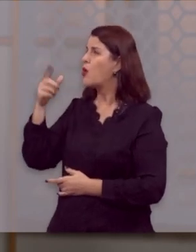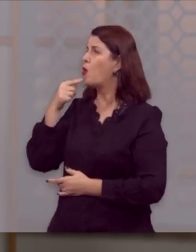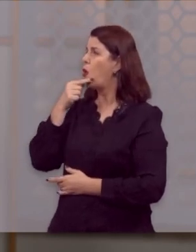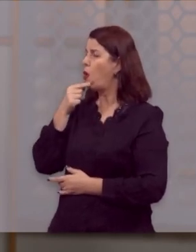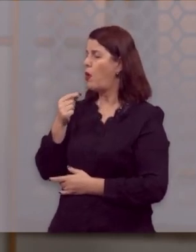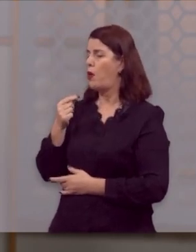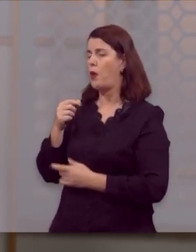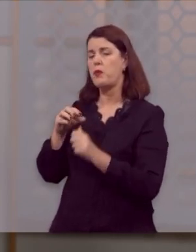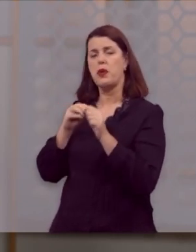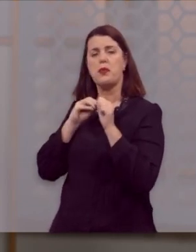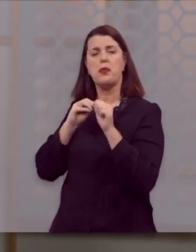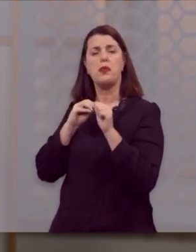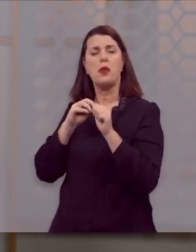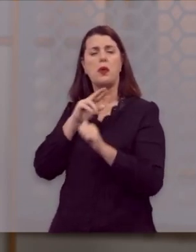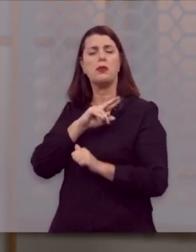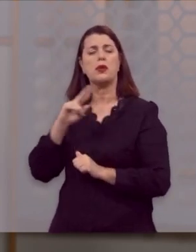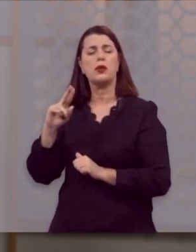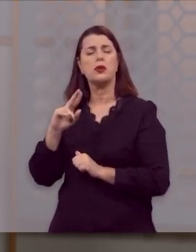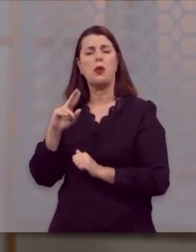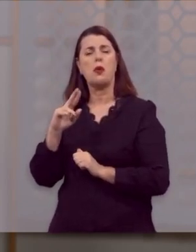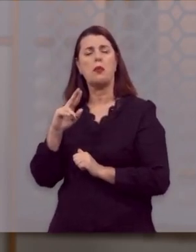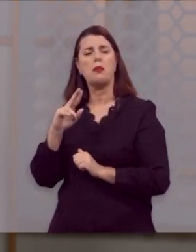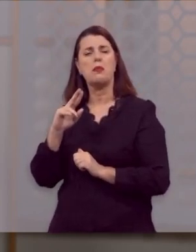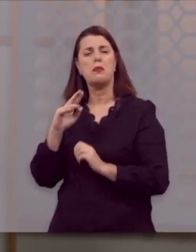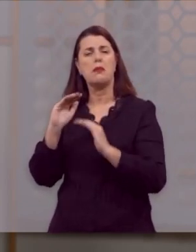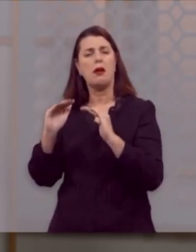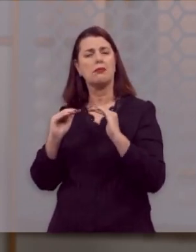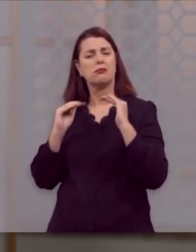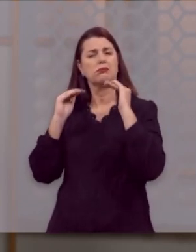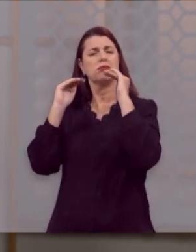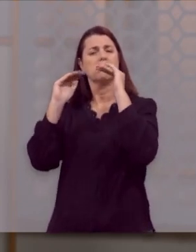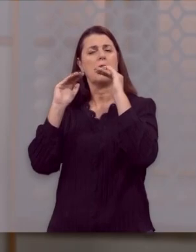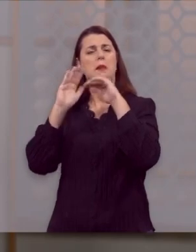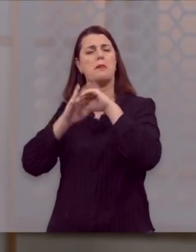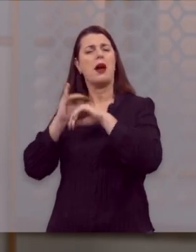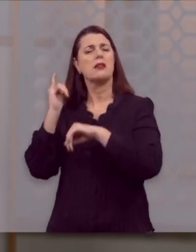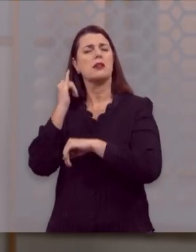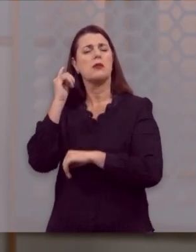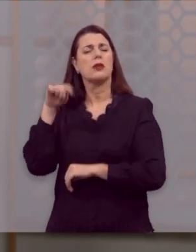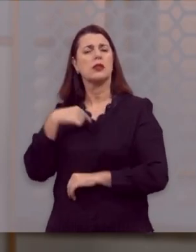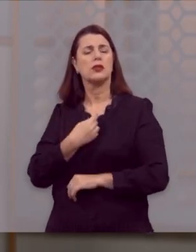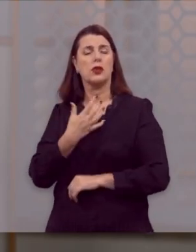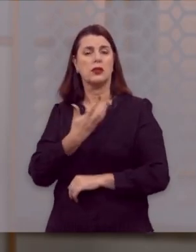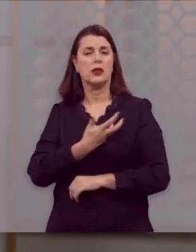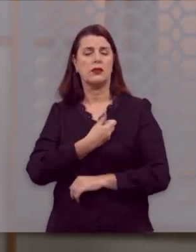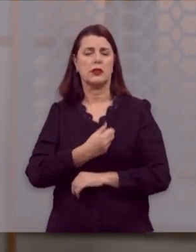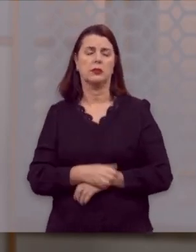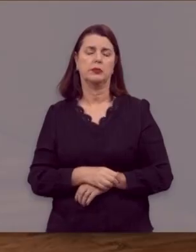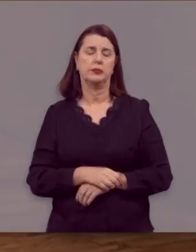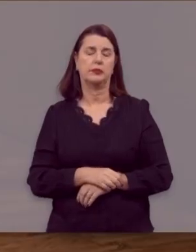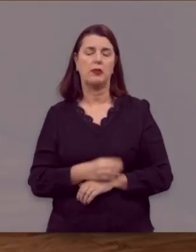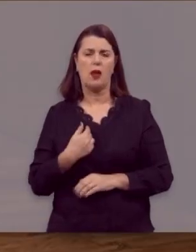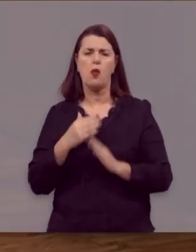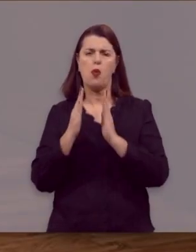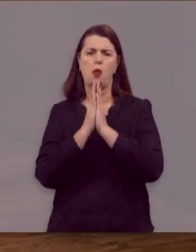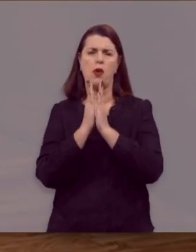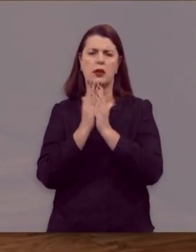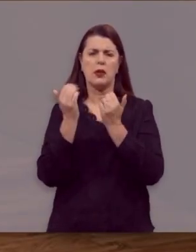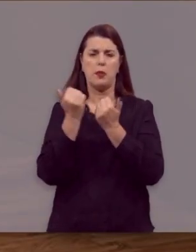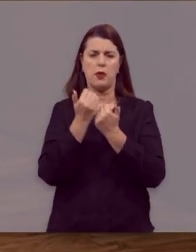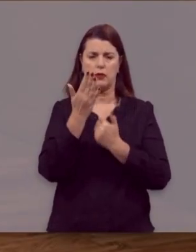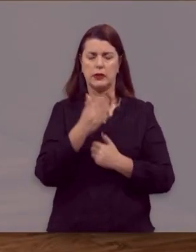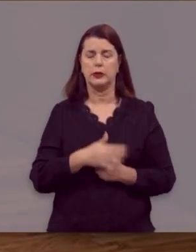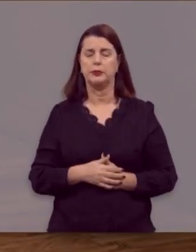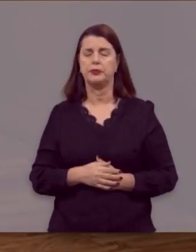que é homem, Ele que é o único nome dado entre os homens, pelo qual importa que sejamos salvos. Eu vou orar com você.